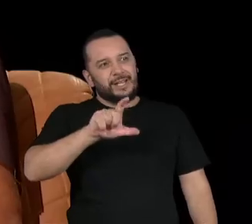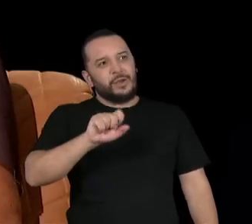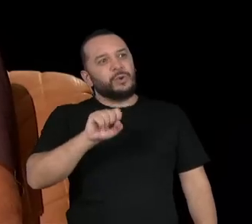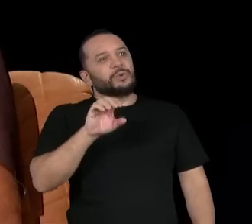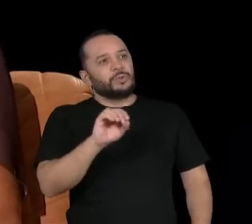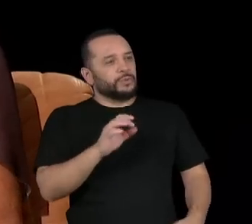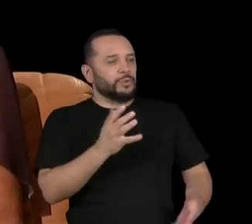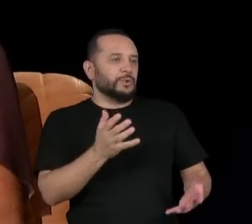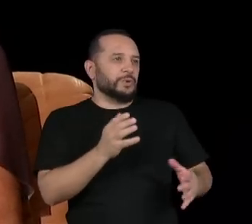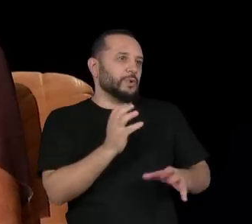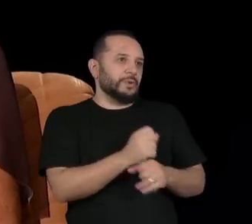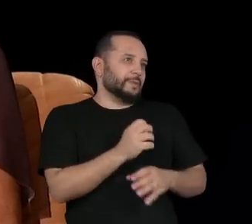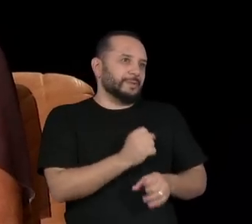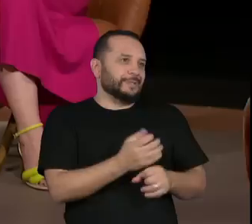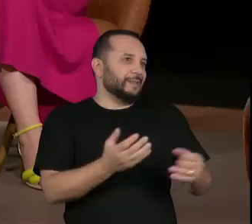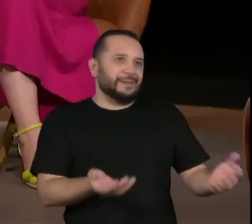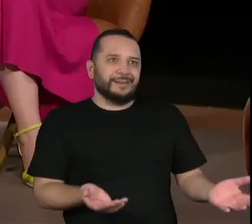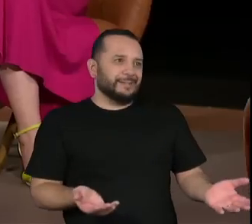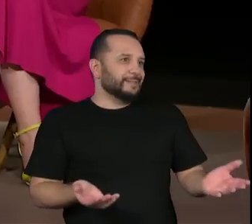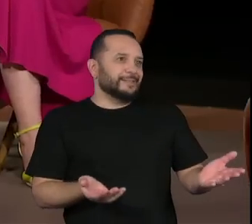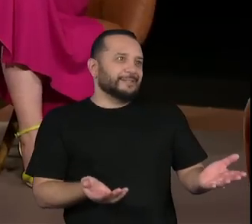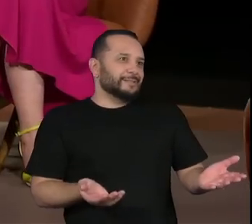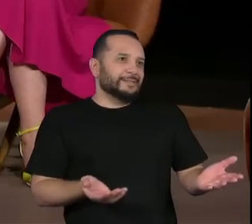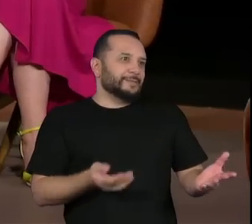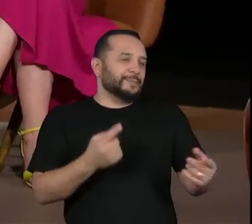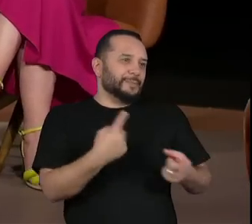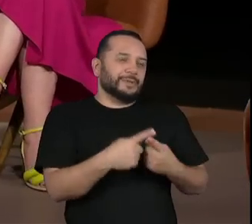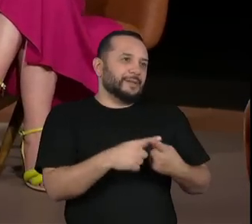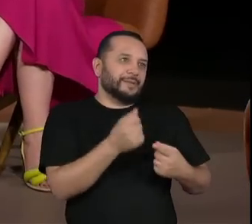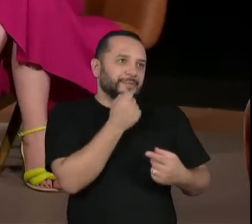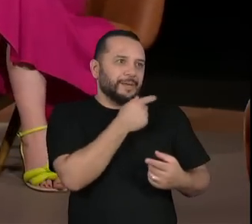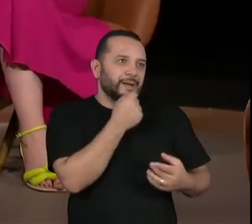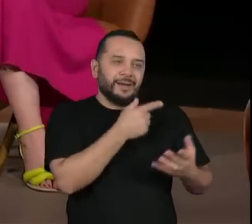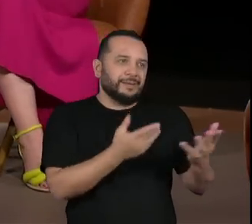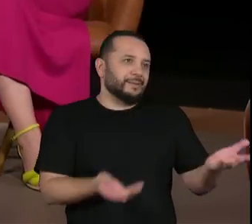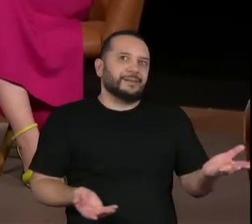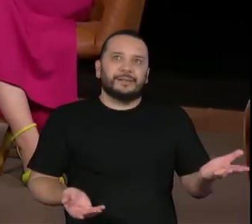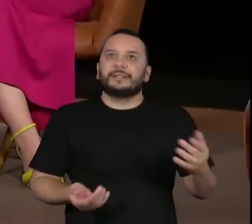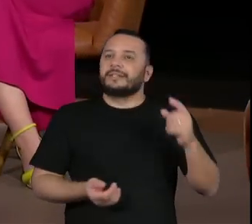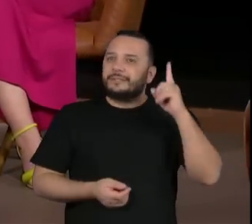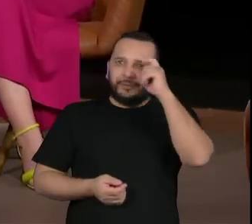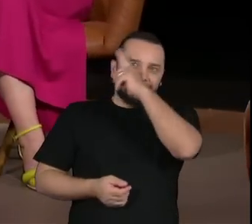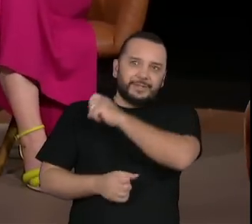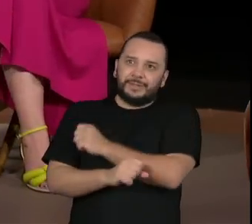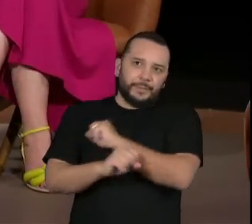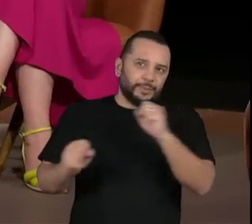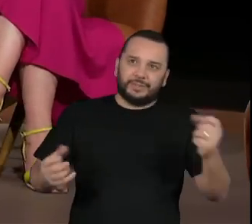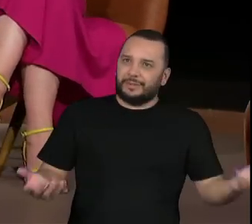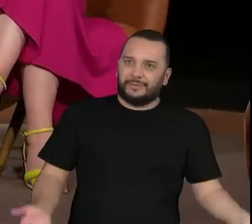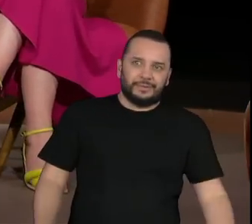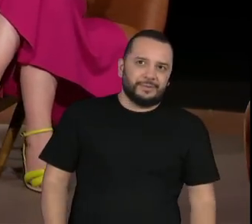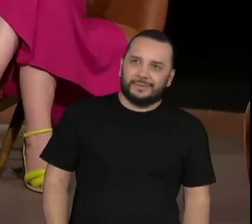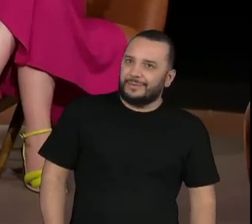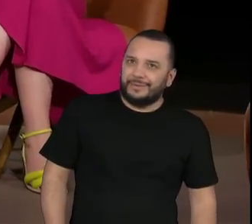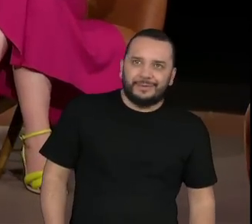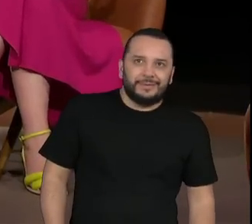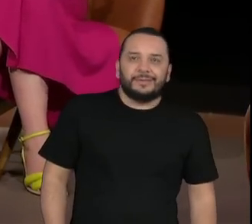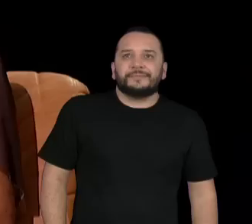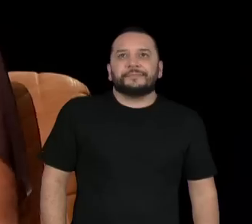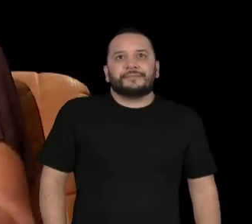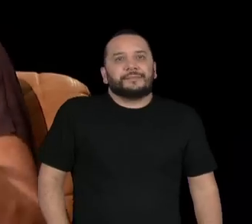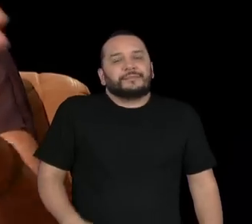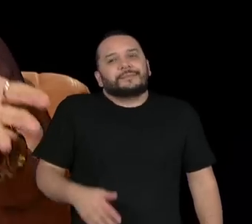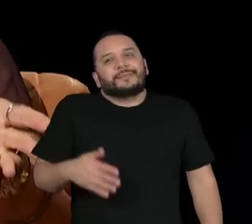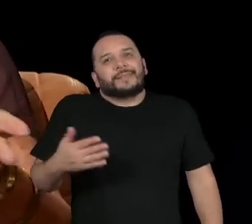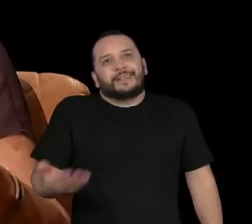Contador. Fazendo essas coisas. Cuidando do borderô da contabilidade. Não é difícil, é impossível, né? E aí